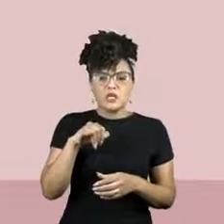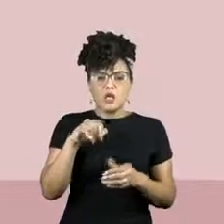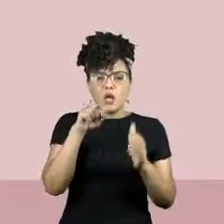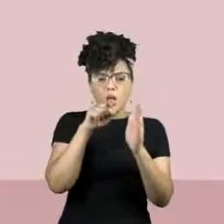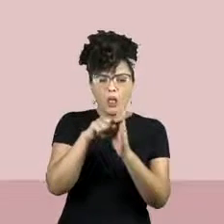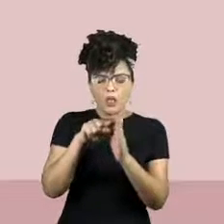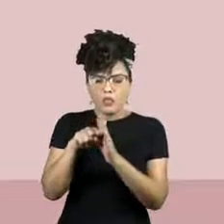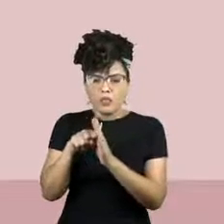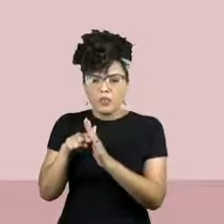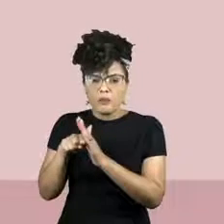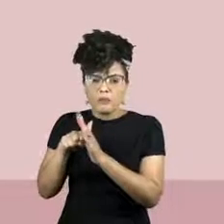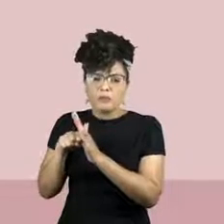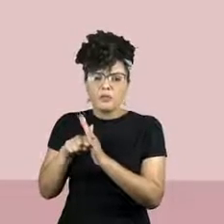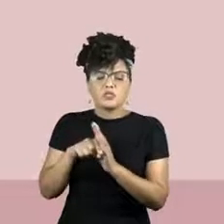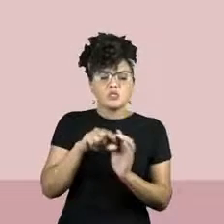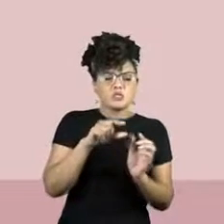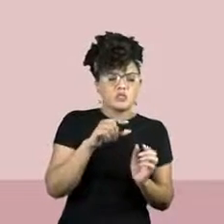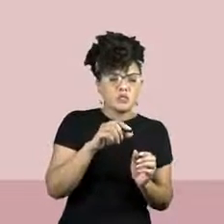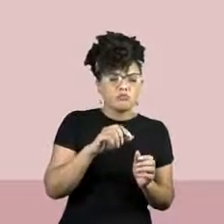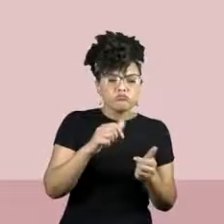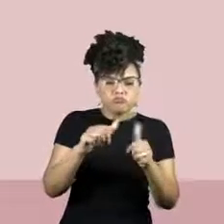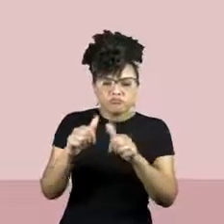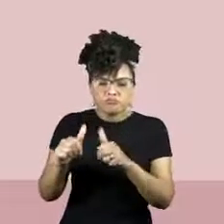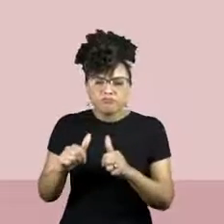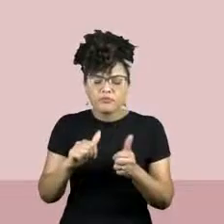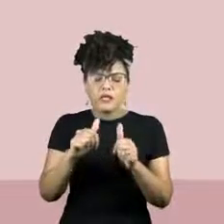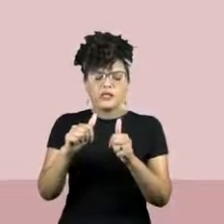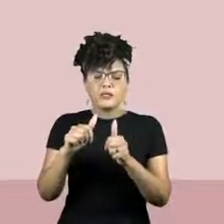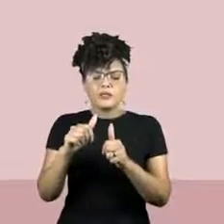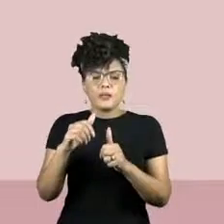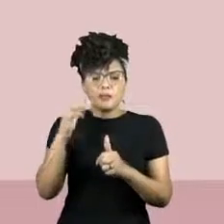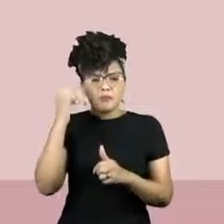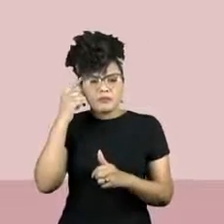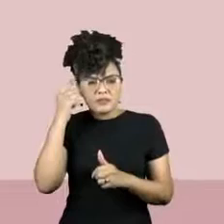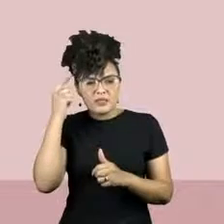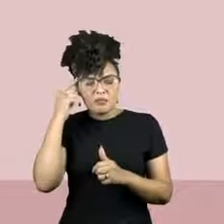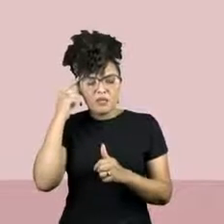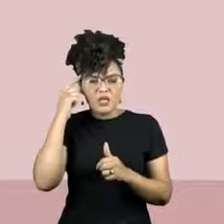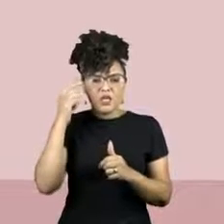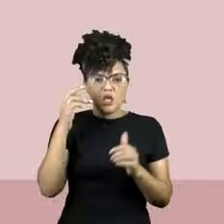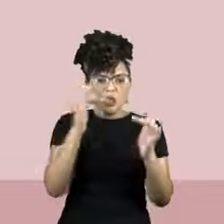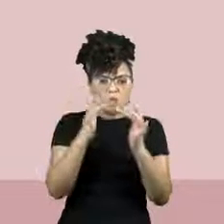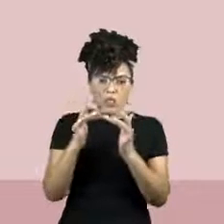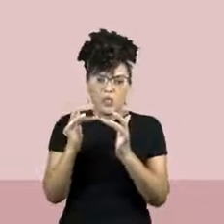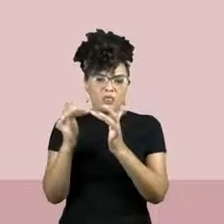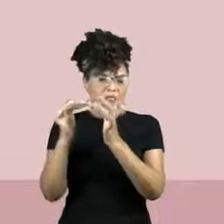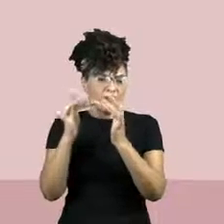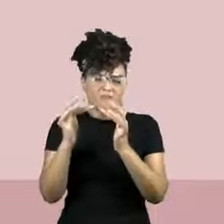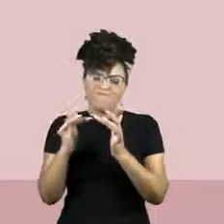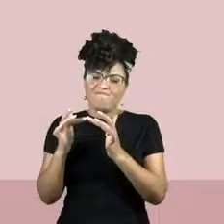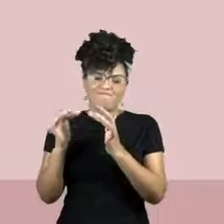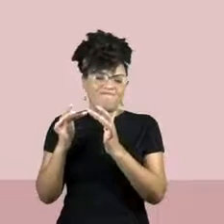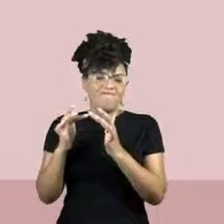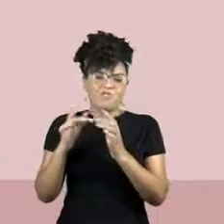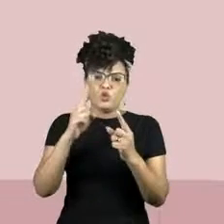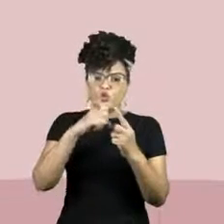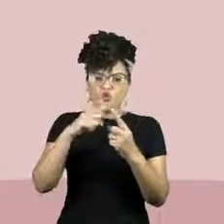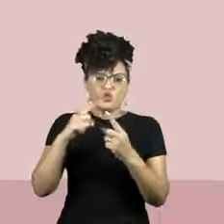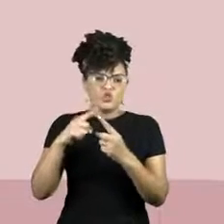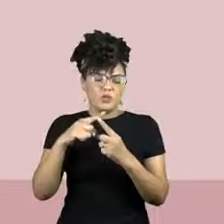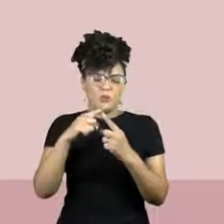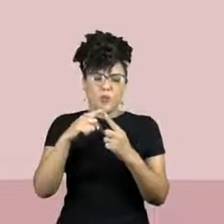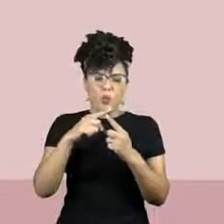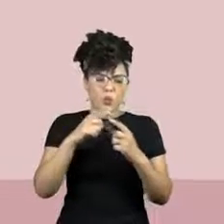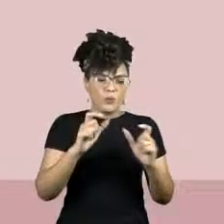sondagem, tá? E vendo aqui cada sondagem, nenhuma delas praticamente corresponde à outra. Ou seja, eu tenho um perfil do solo muito estratificado